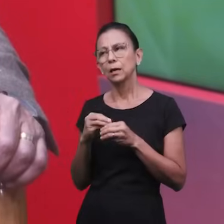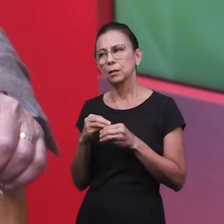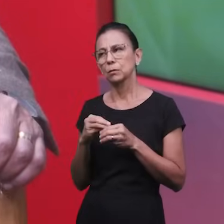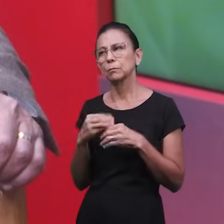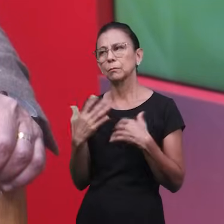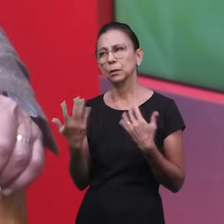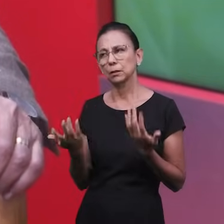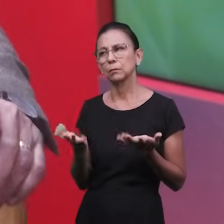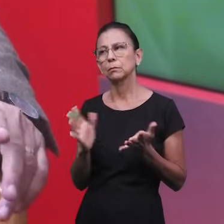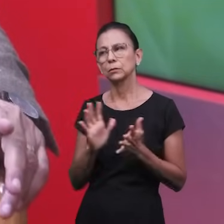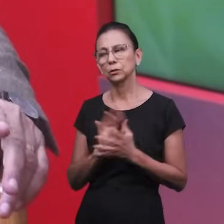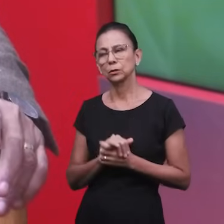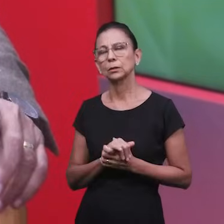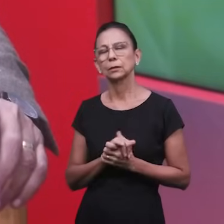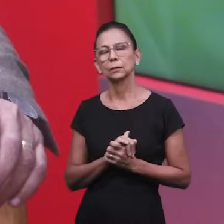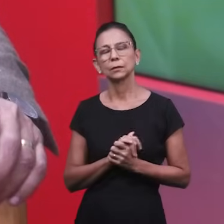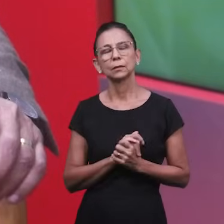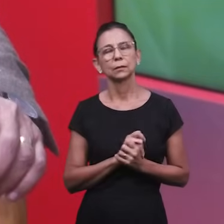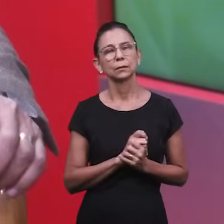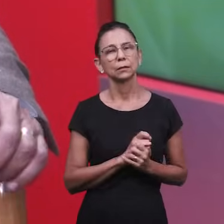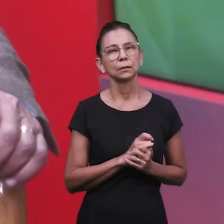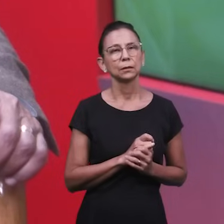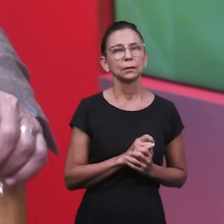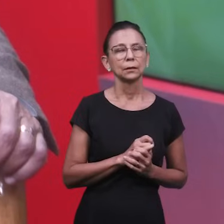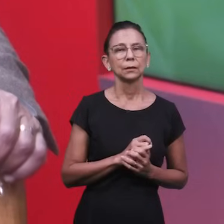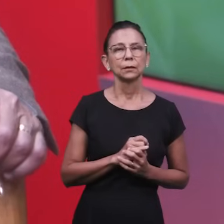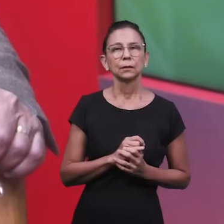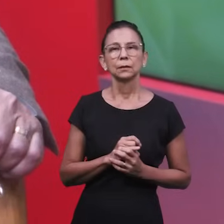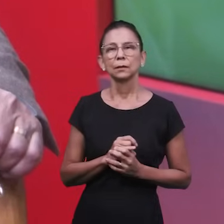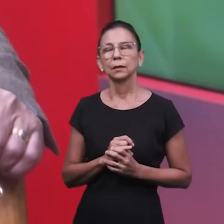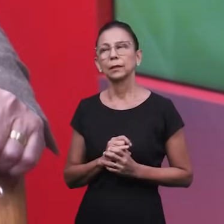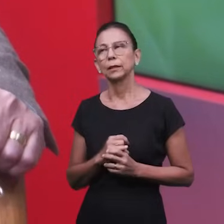O nosso vocabulário, a nossa